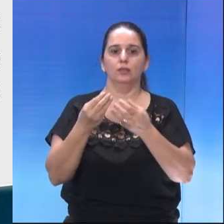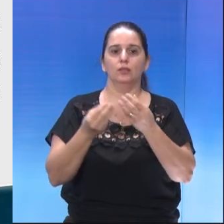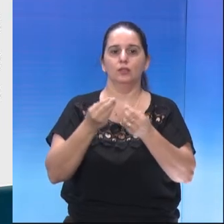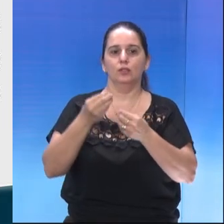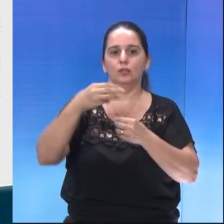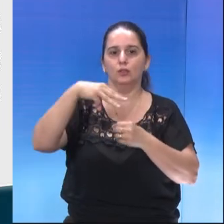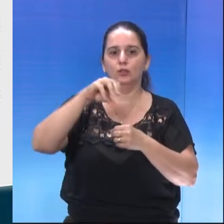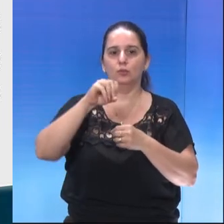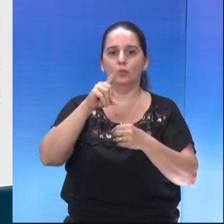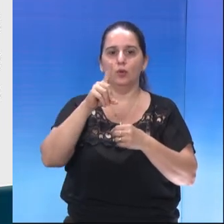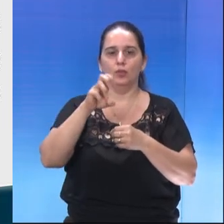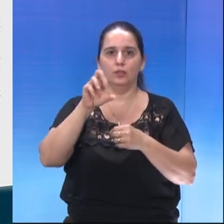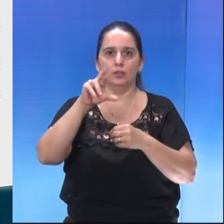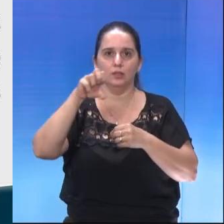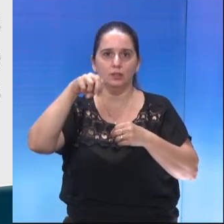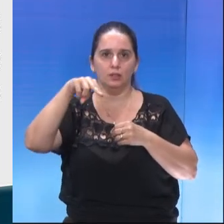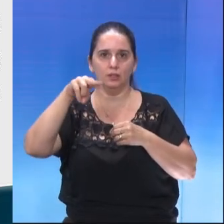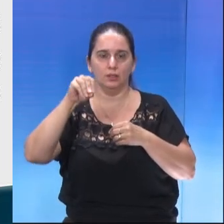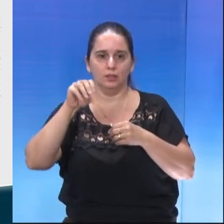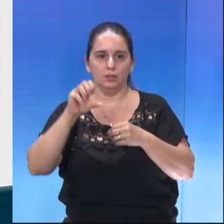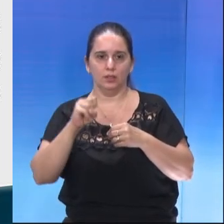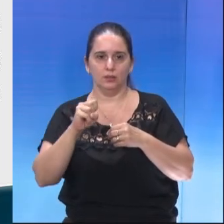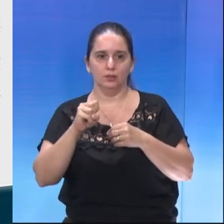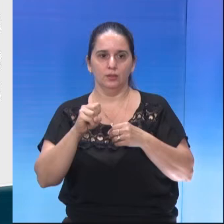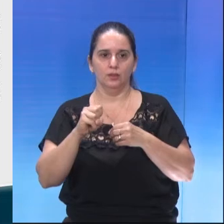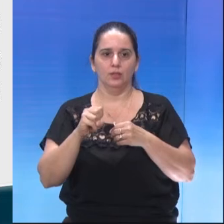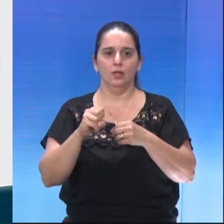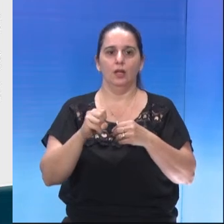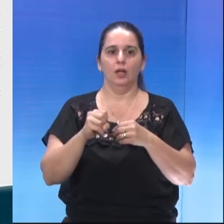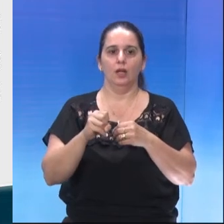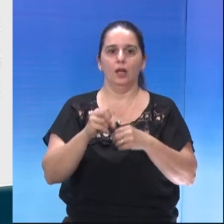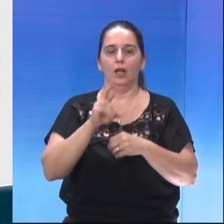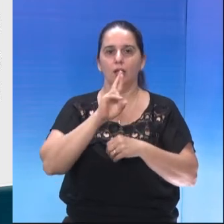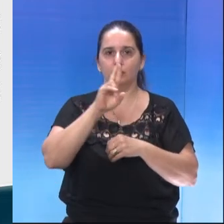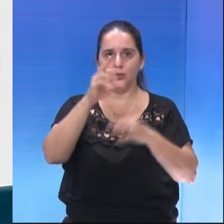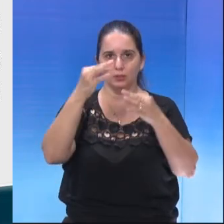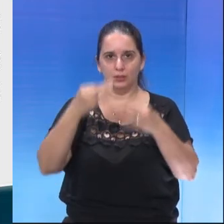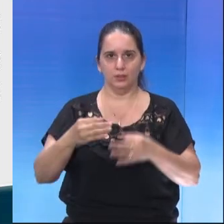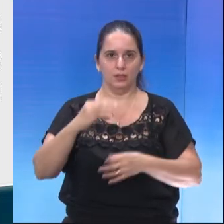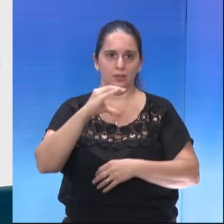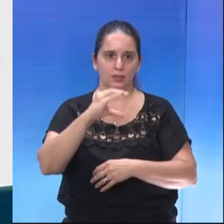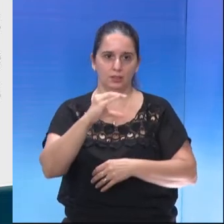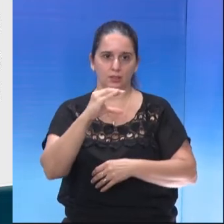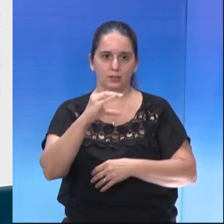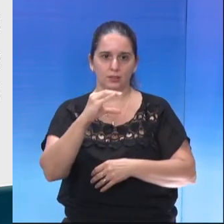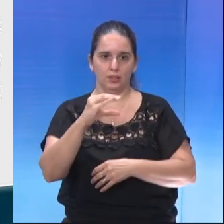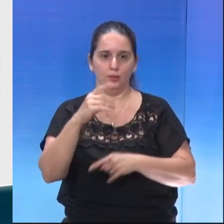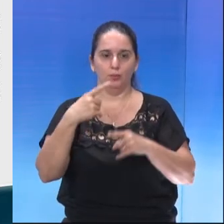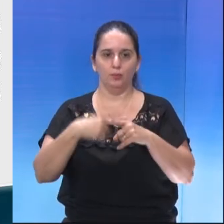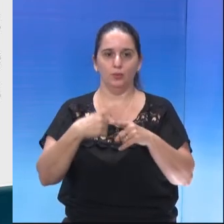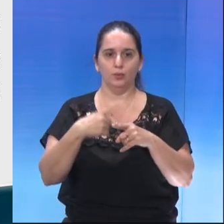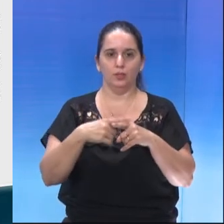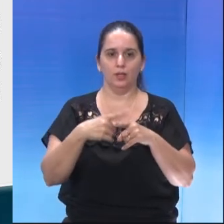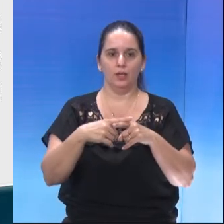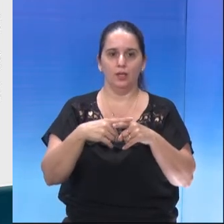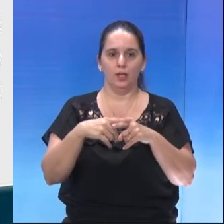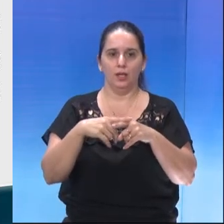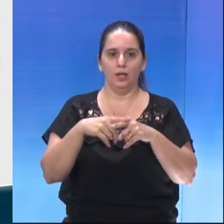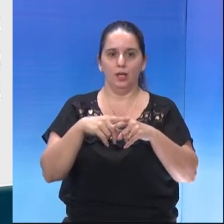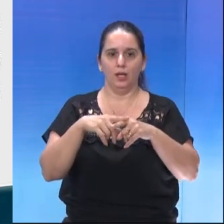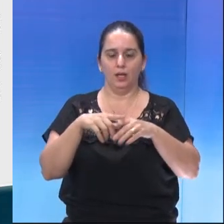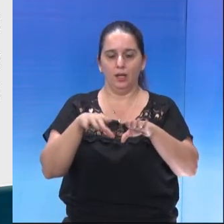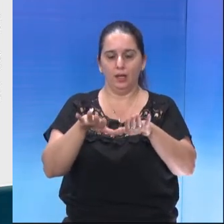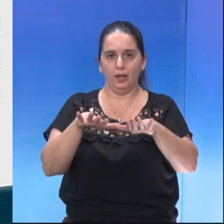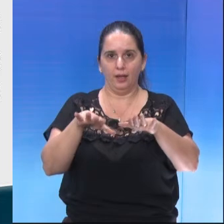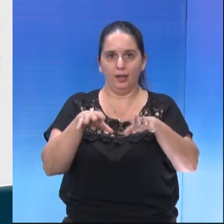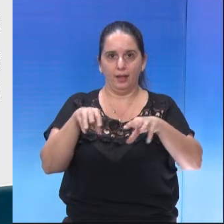está falando o seguinte, está falando que a alternativa correta seria a letra C. Por quê? Você vai ter o quê? A intensidade